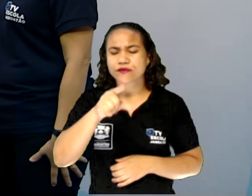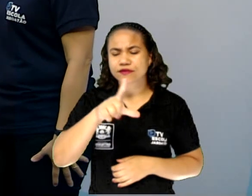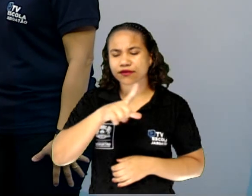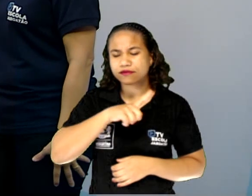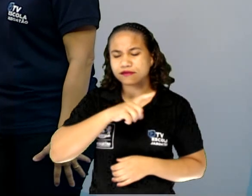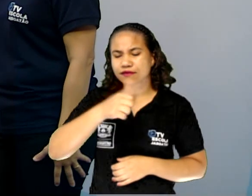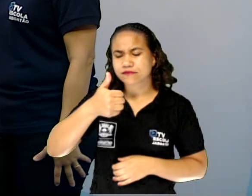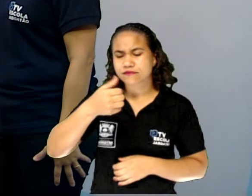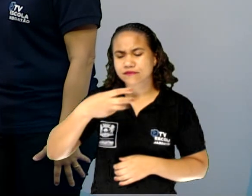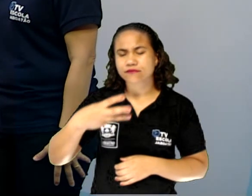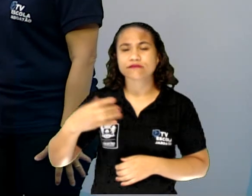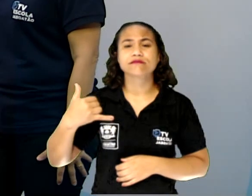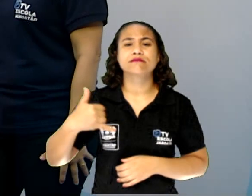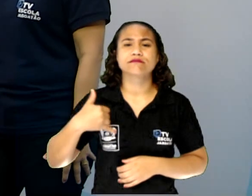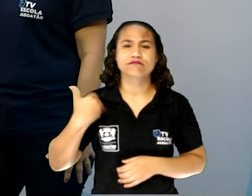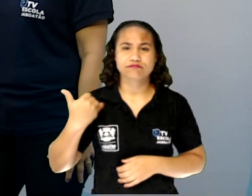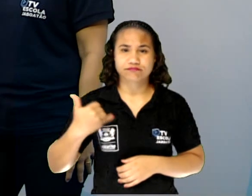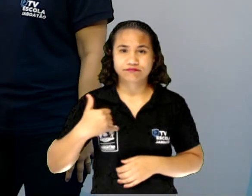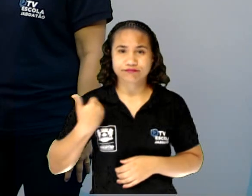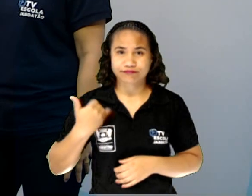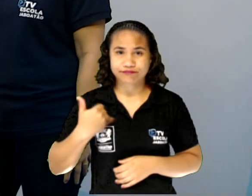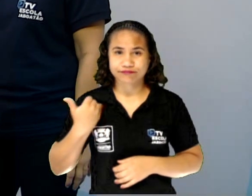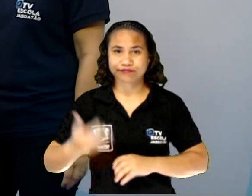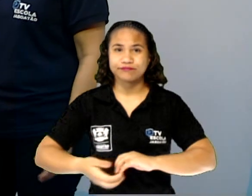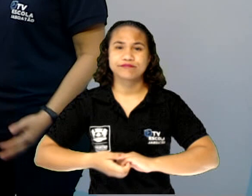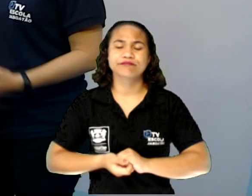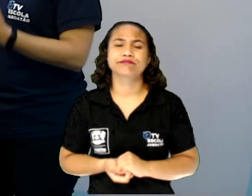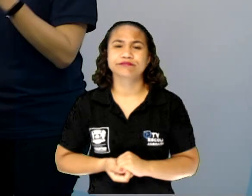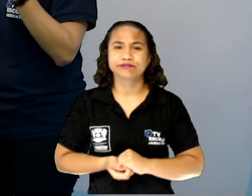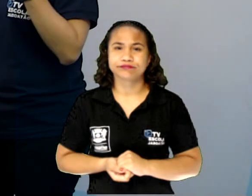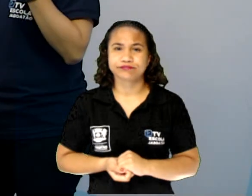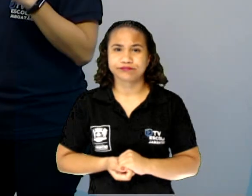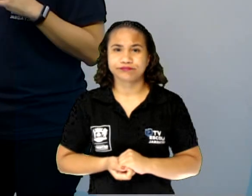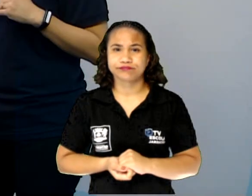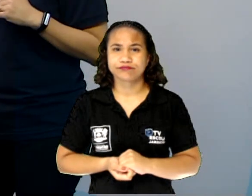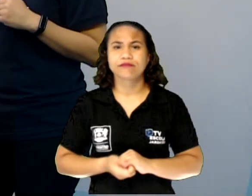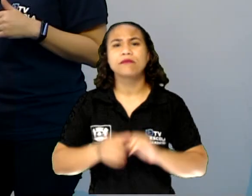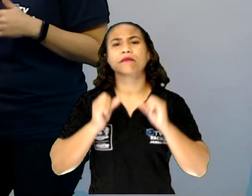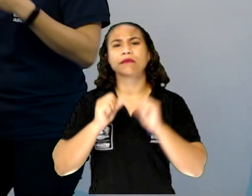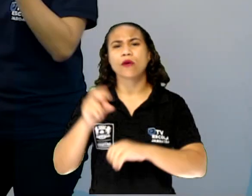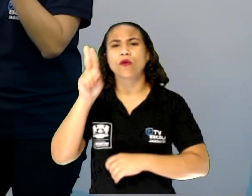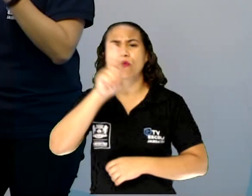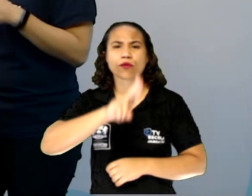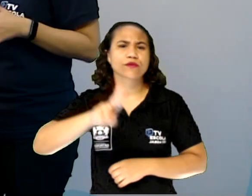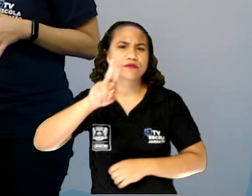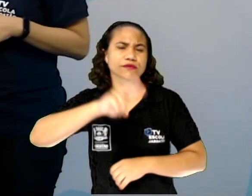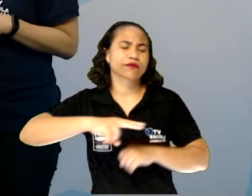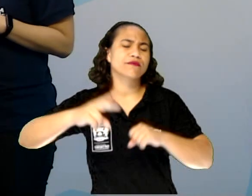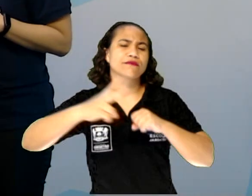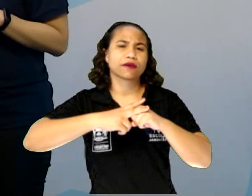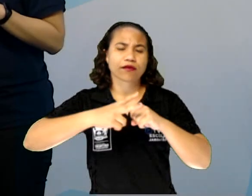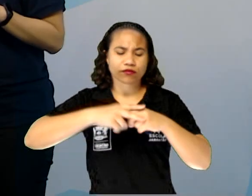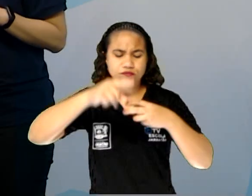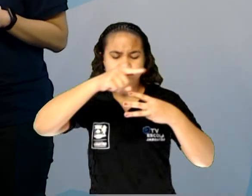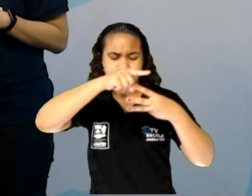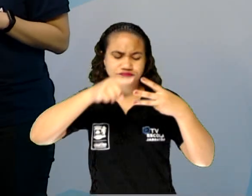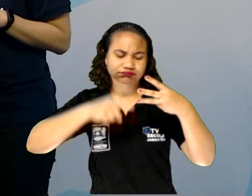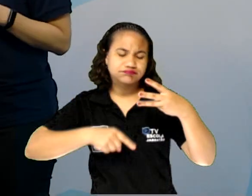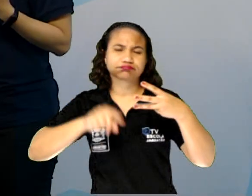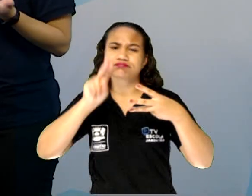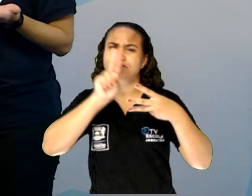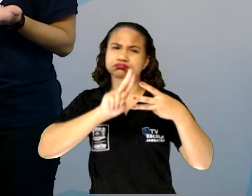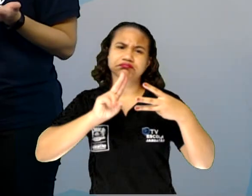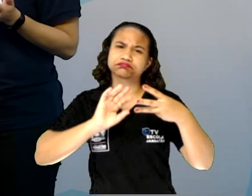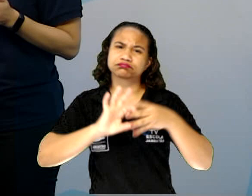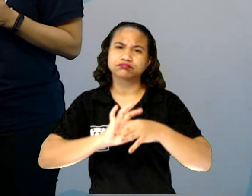13 anos. You are 13. Então, a gente pode usar o verbo to be para uma dessas três formas, né?